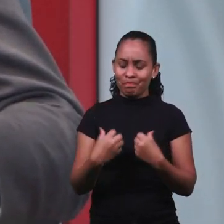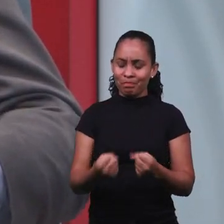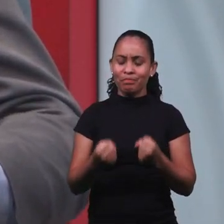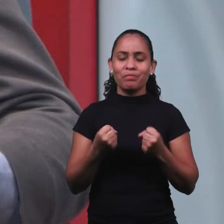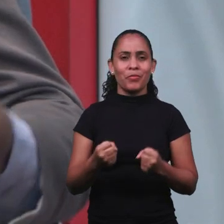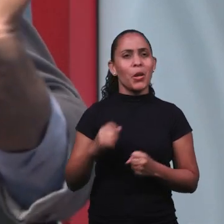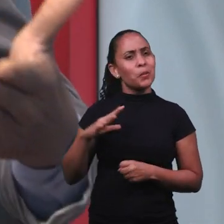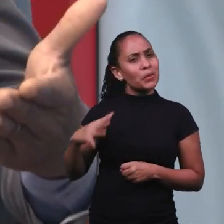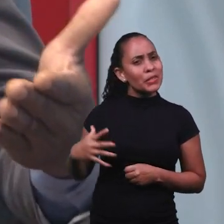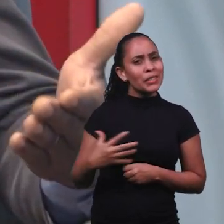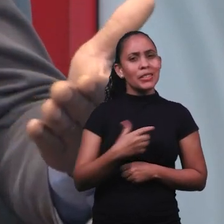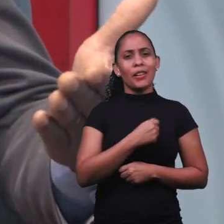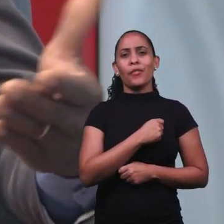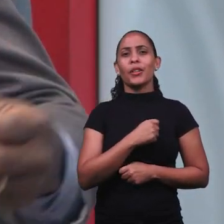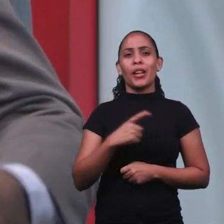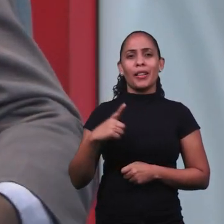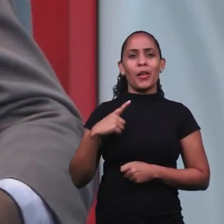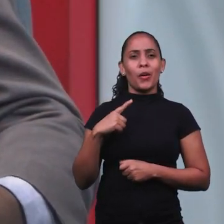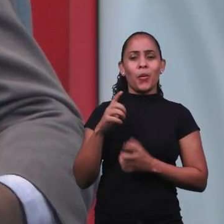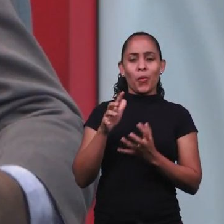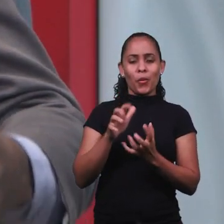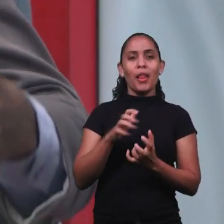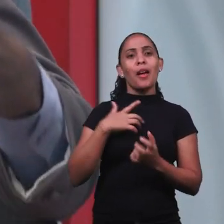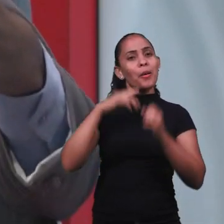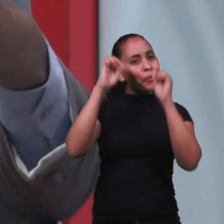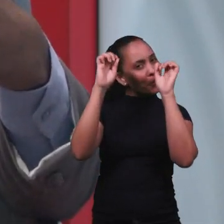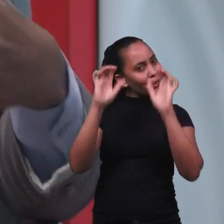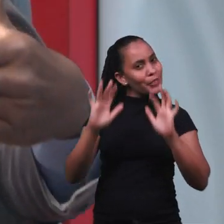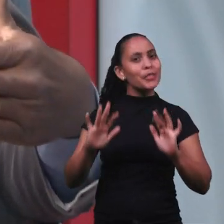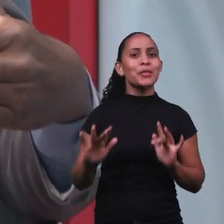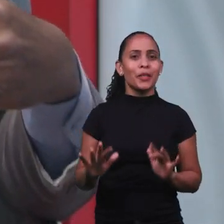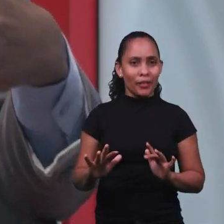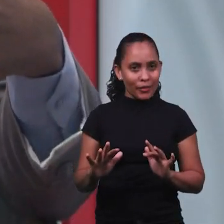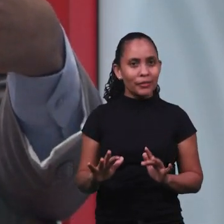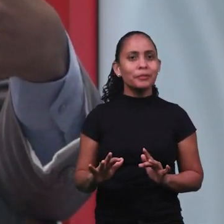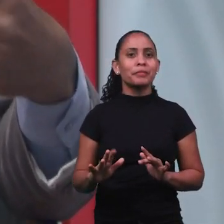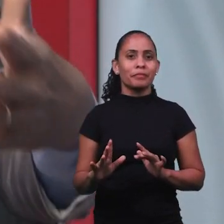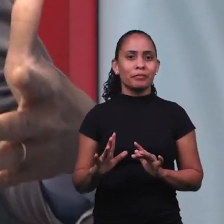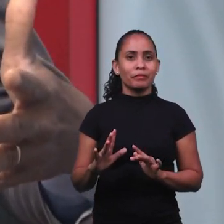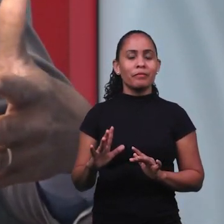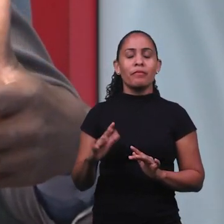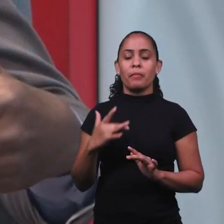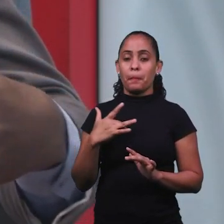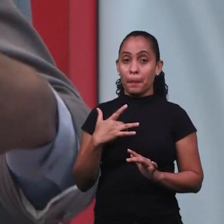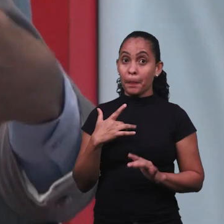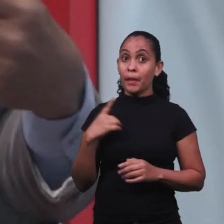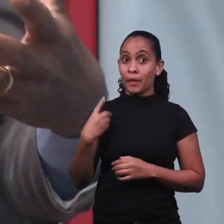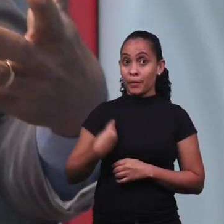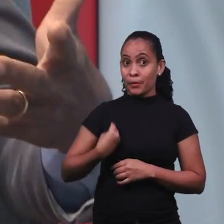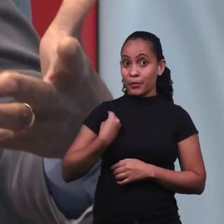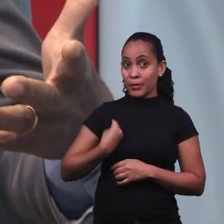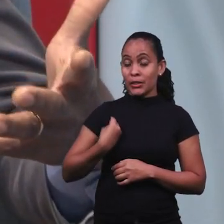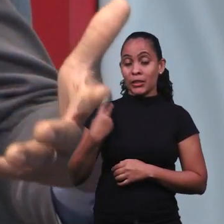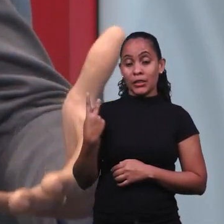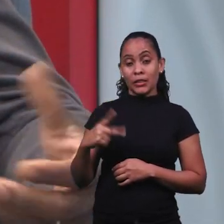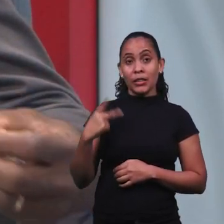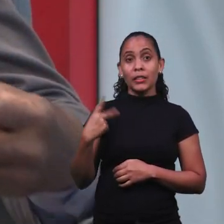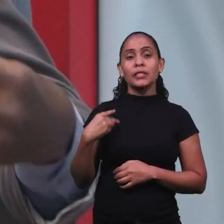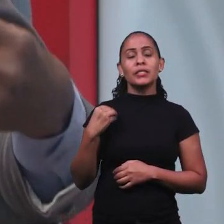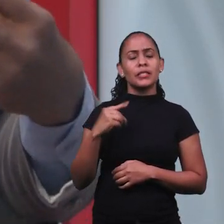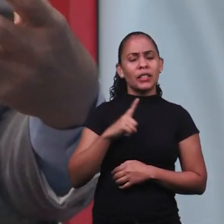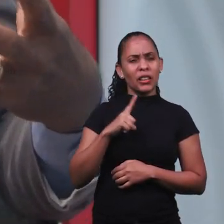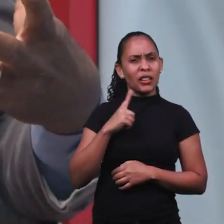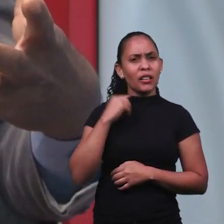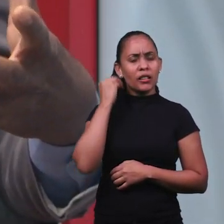como Salvador, ele é um idoso abençoado. Chega a cada dia que ele vive essa